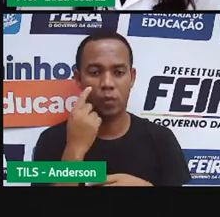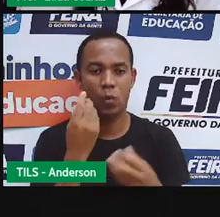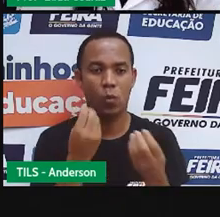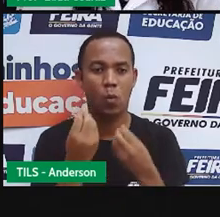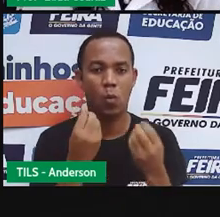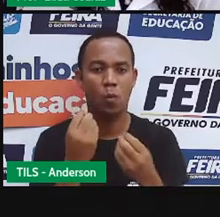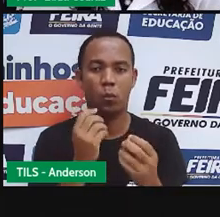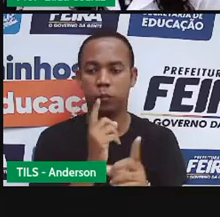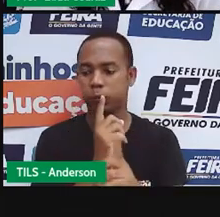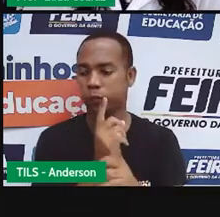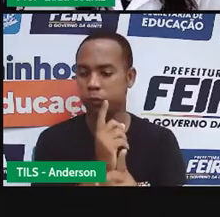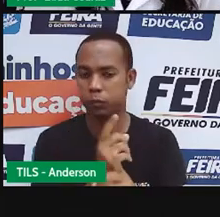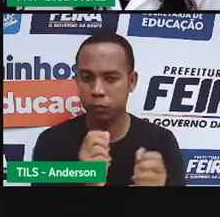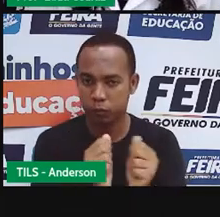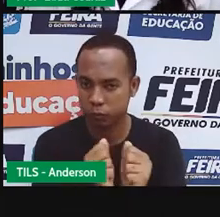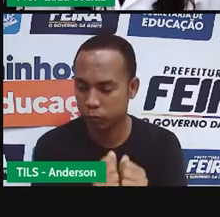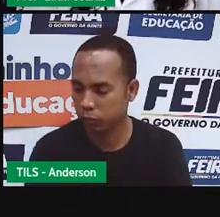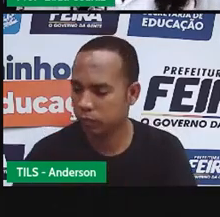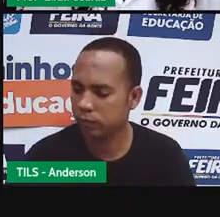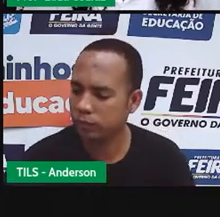descobrir juntos.